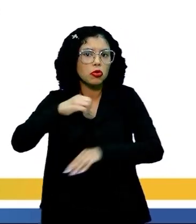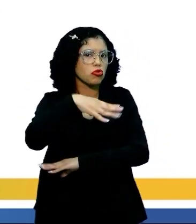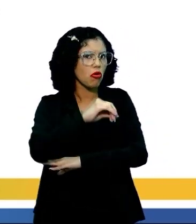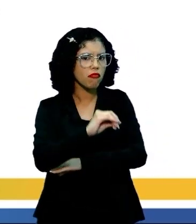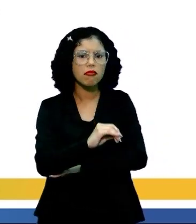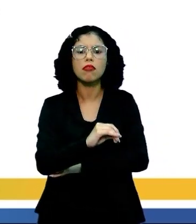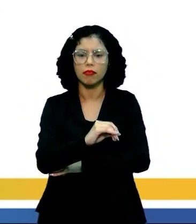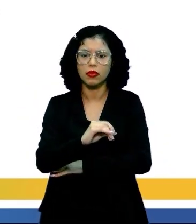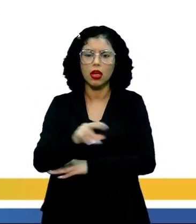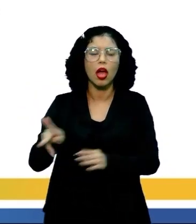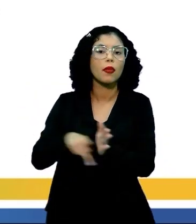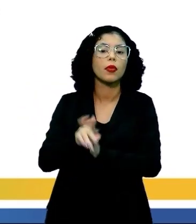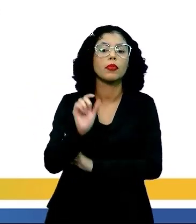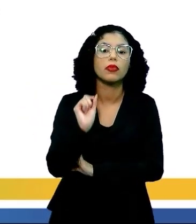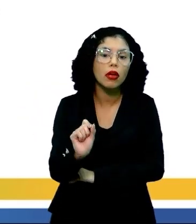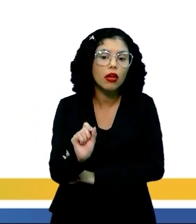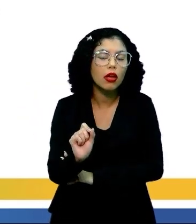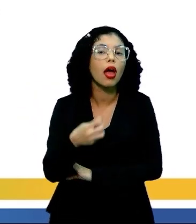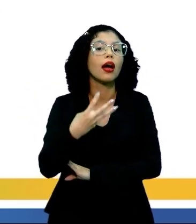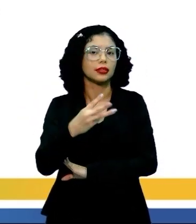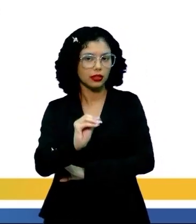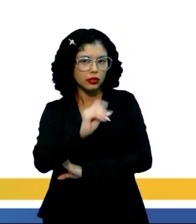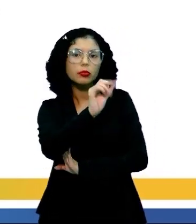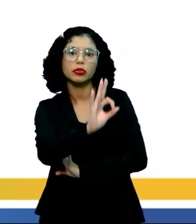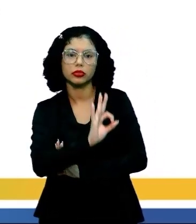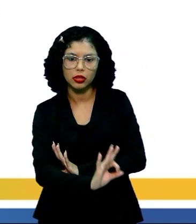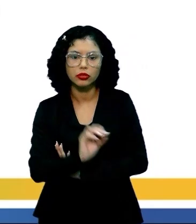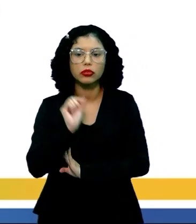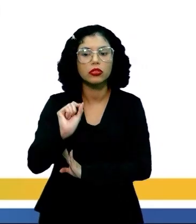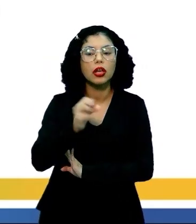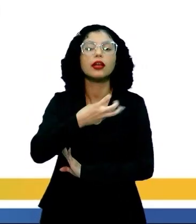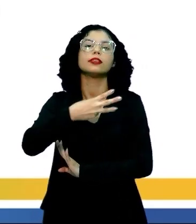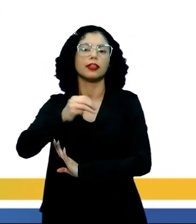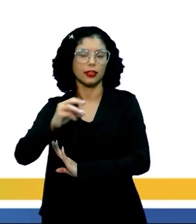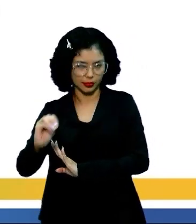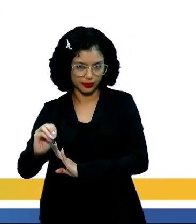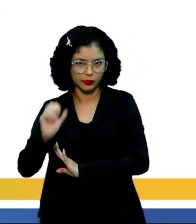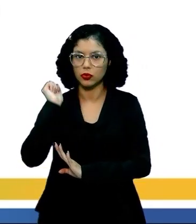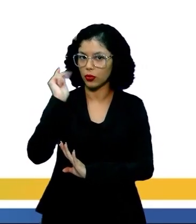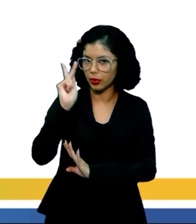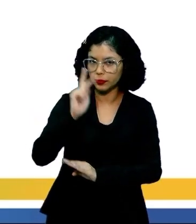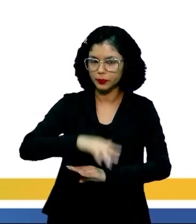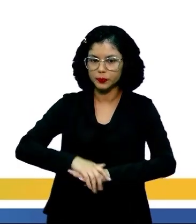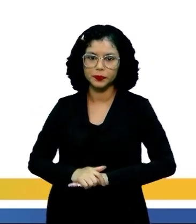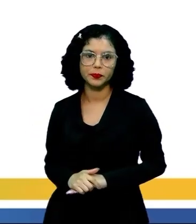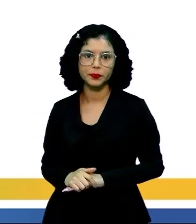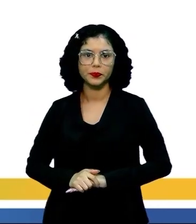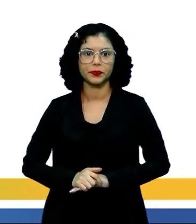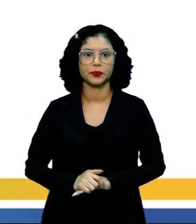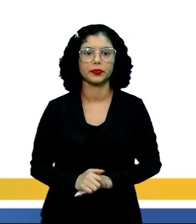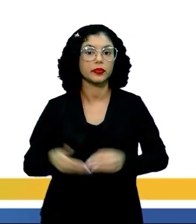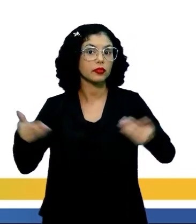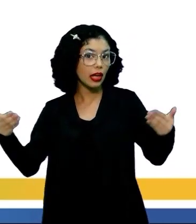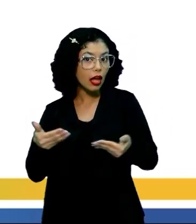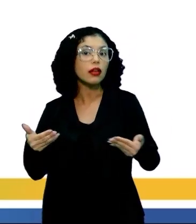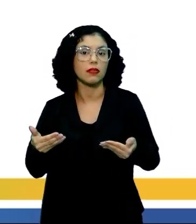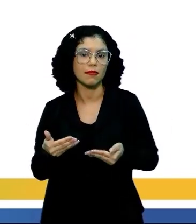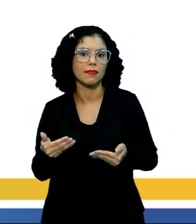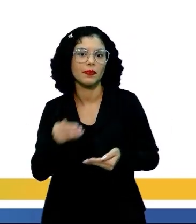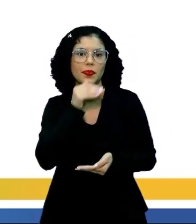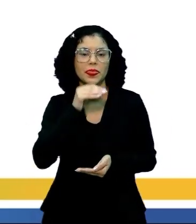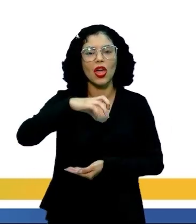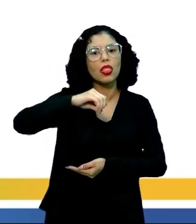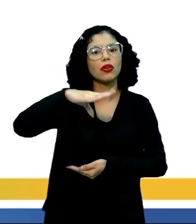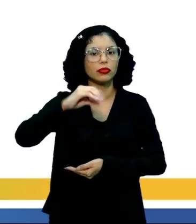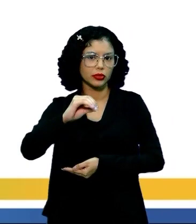90 equivale o quê? A 30% de 300, certinho? Agora,